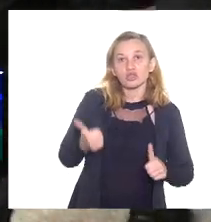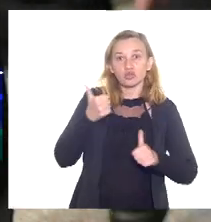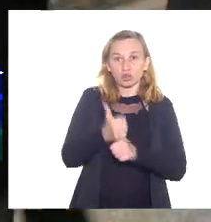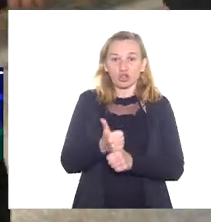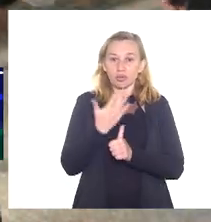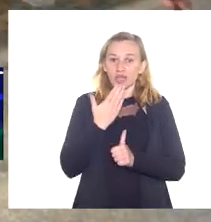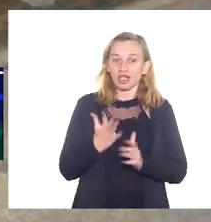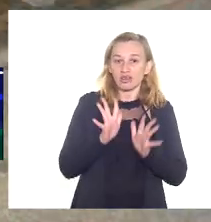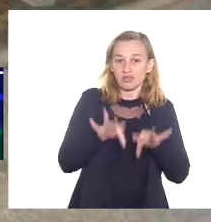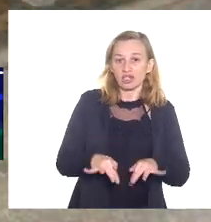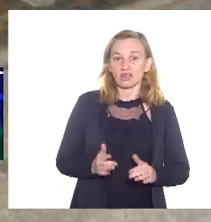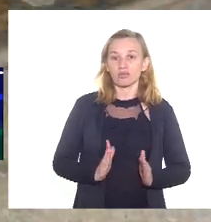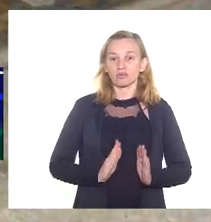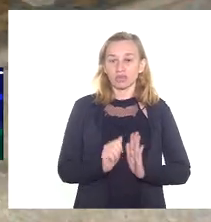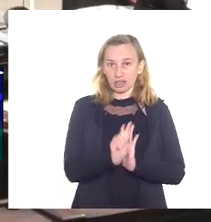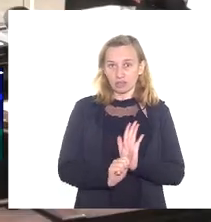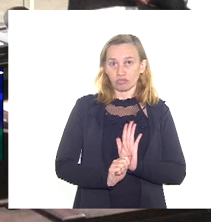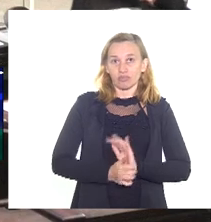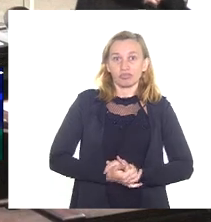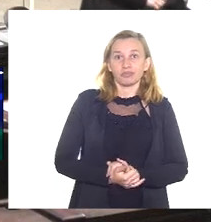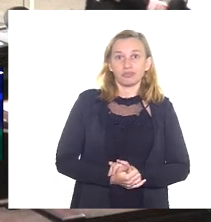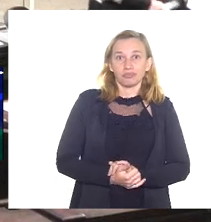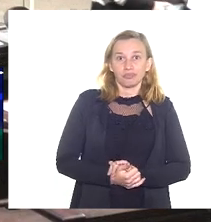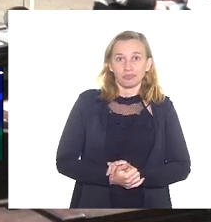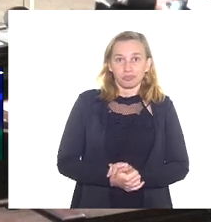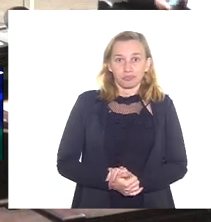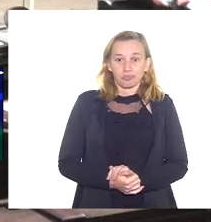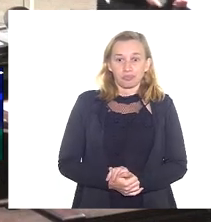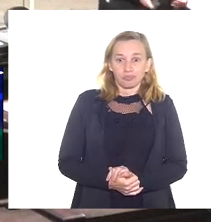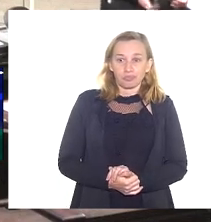substitutivo, pedindo forma final de redação.